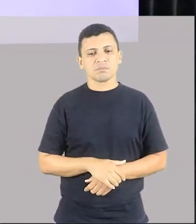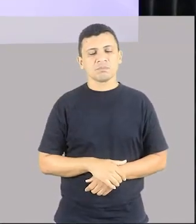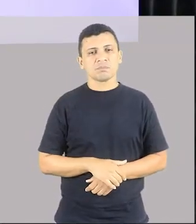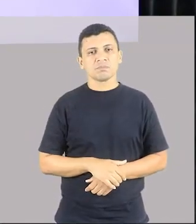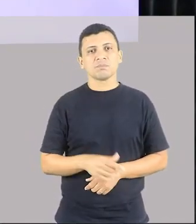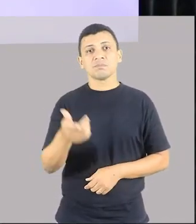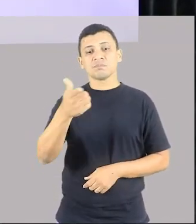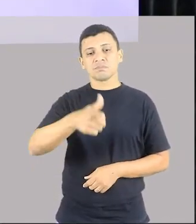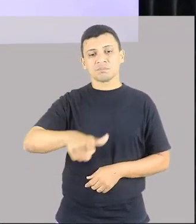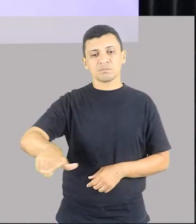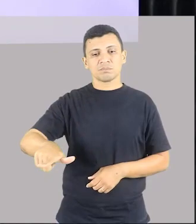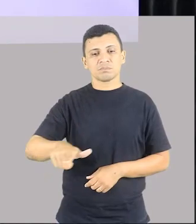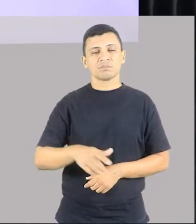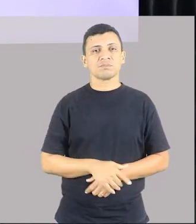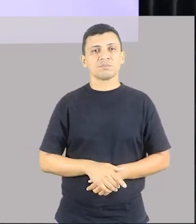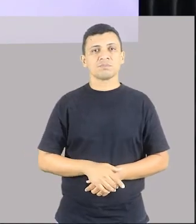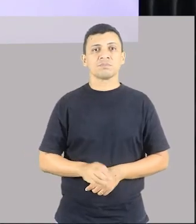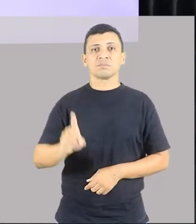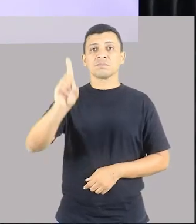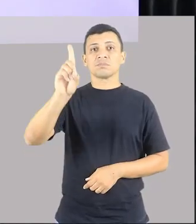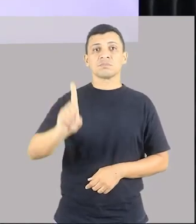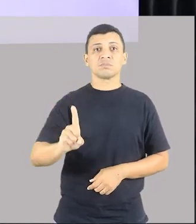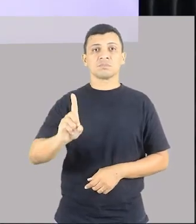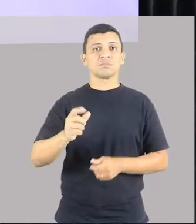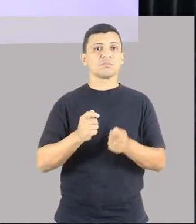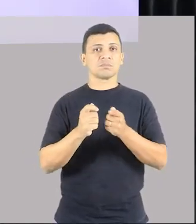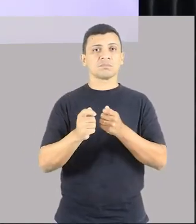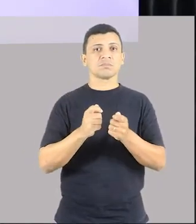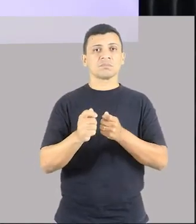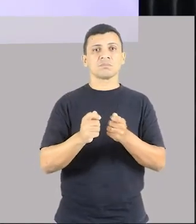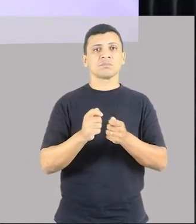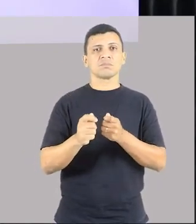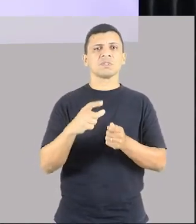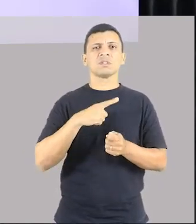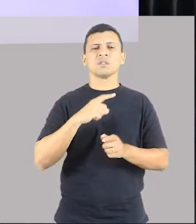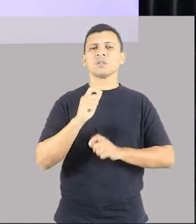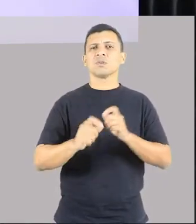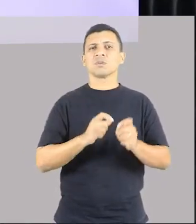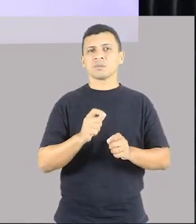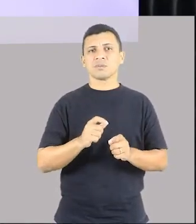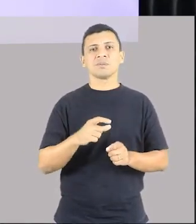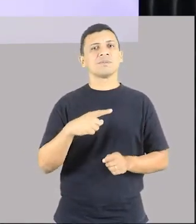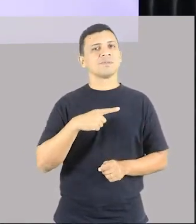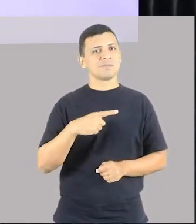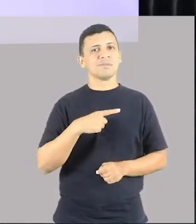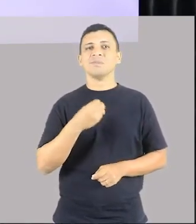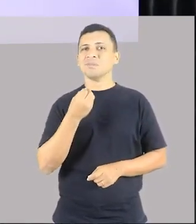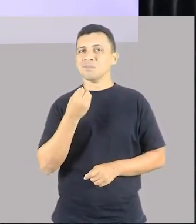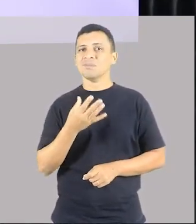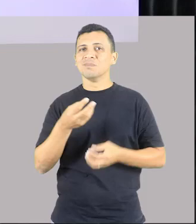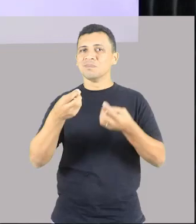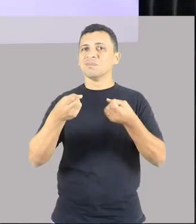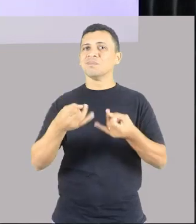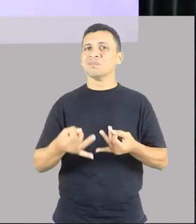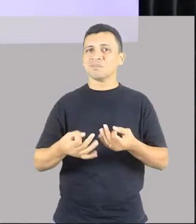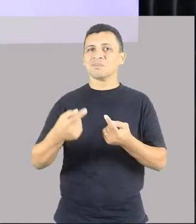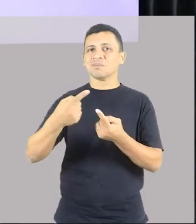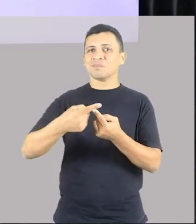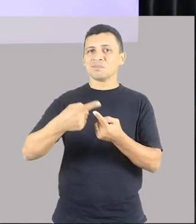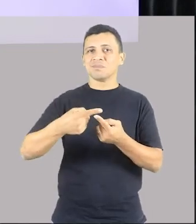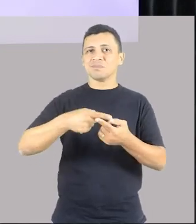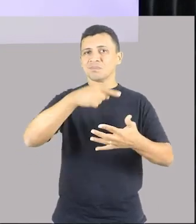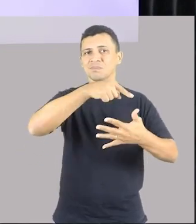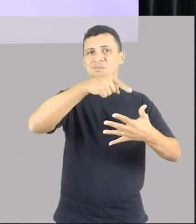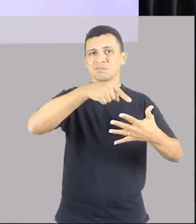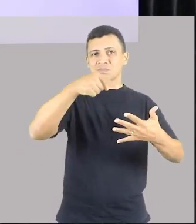E aí, novamente, o direito administrativo, ele nos é generoso ao tratar essas classificações, ao tratar